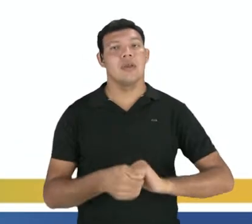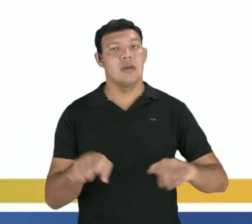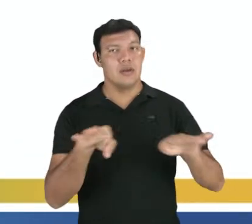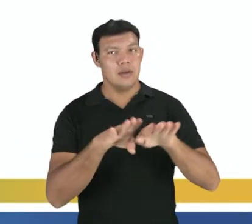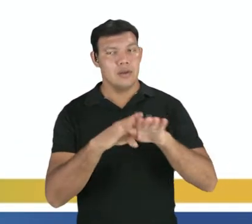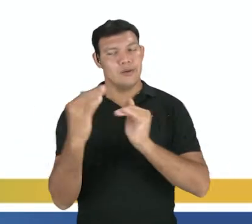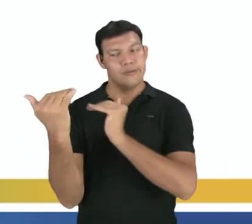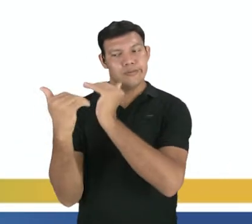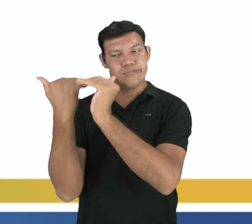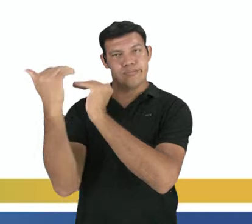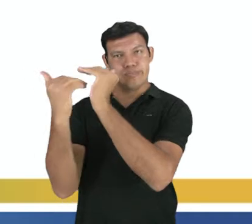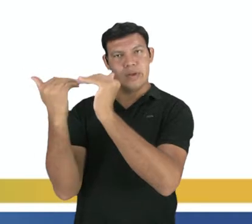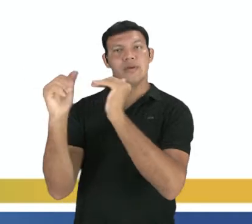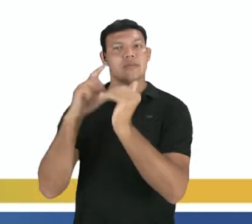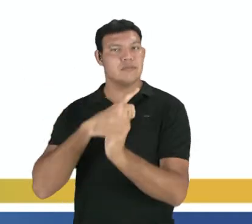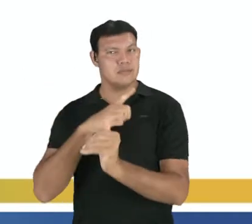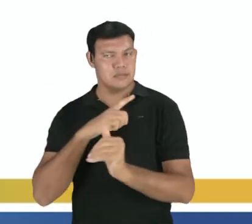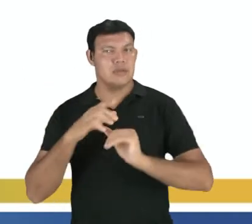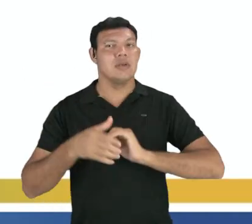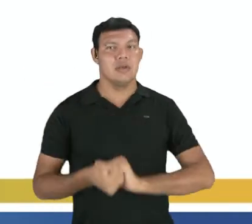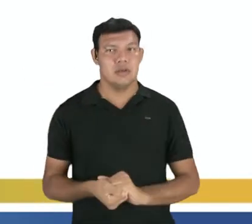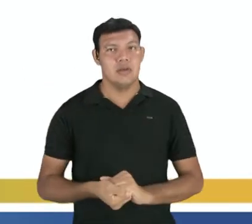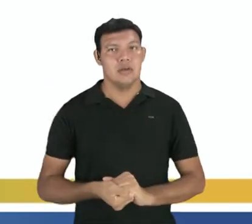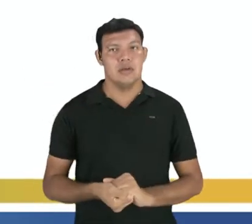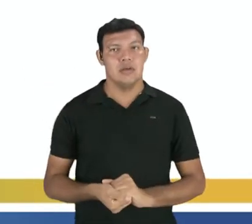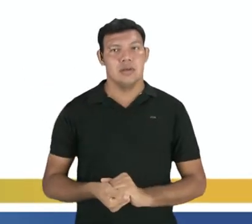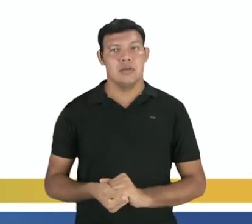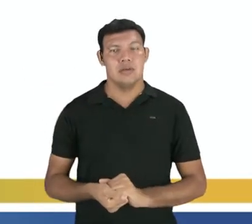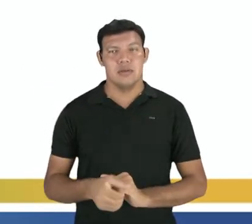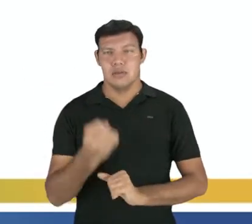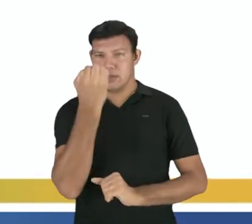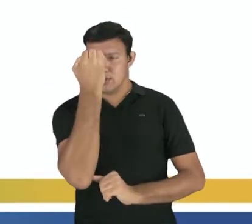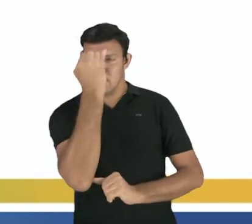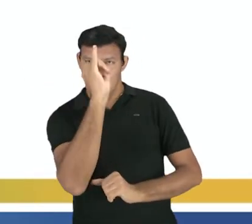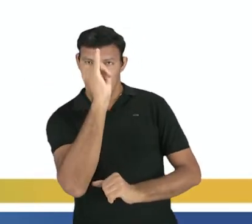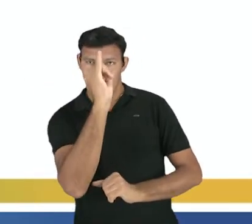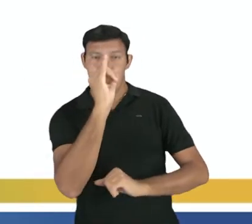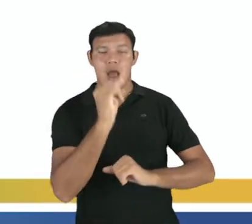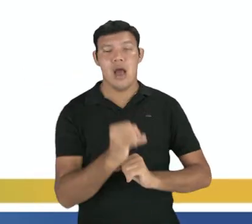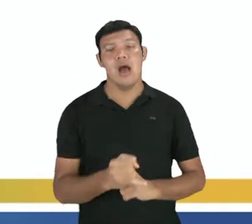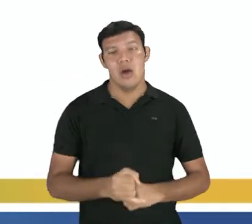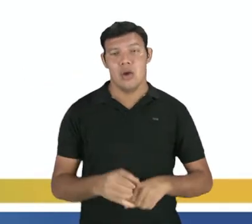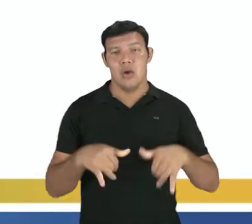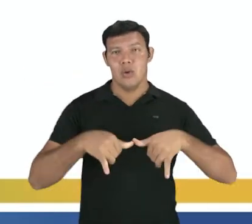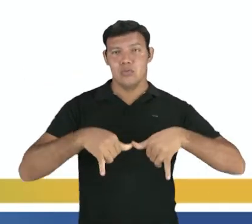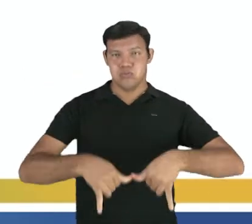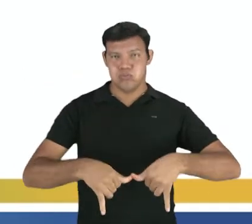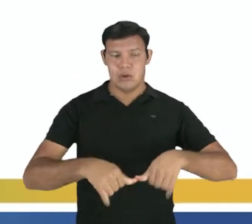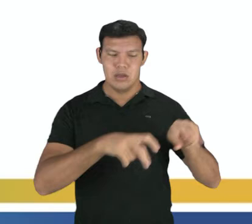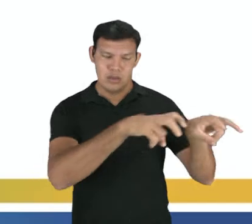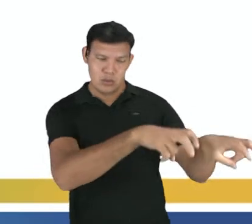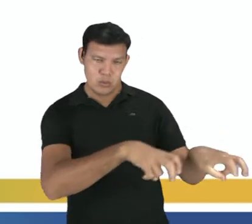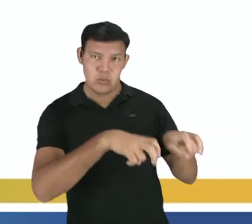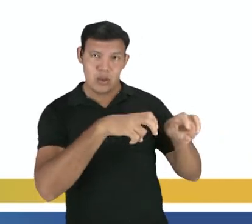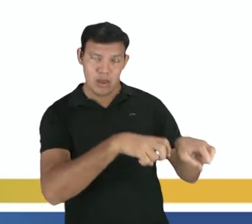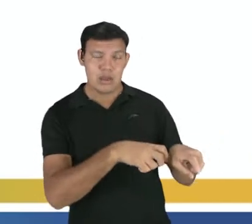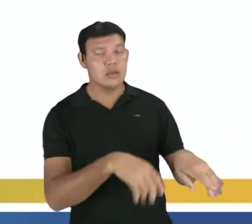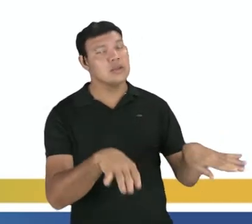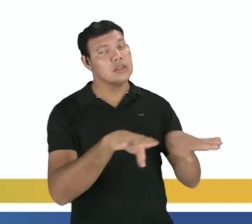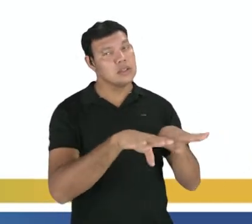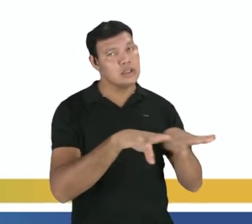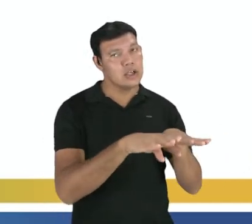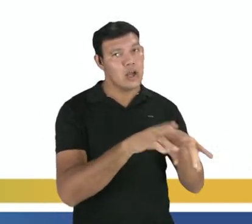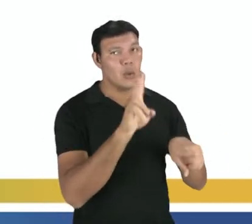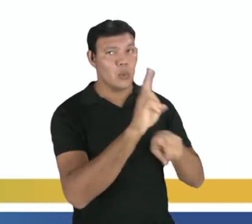ser desenvolvida com essa ideia de se fixar com a agricultura, né, com a criação de